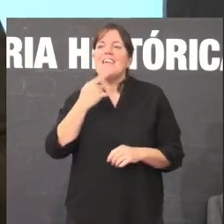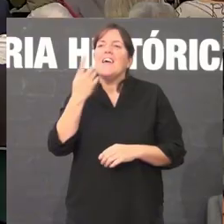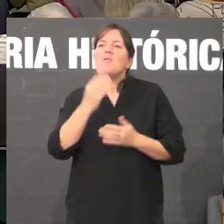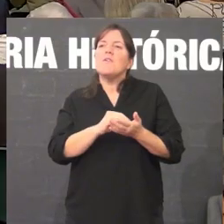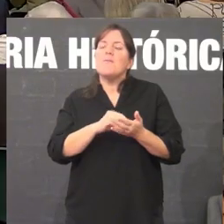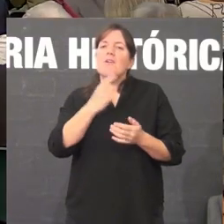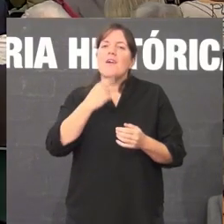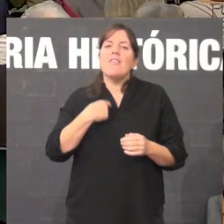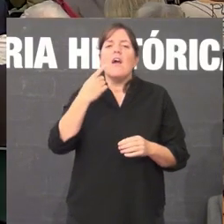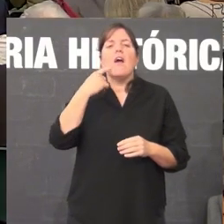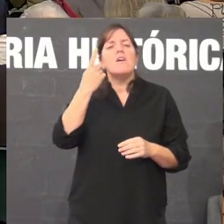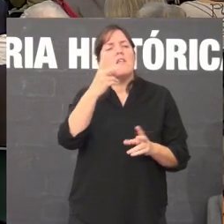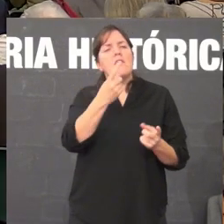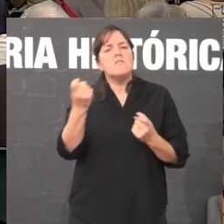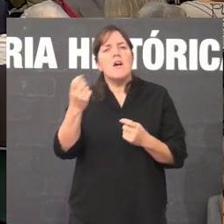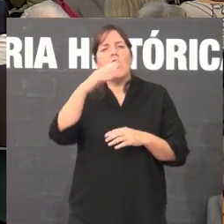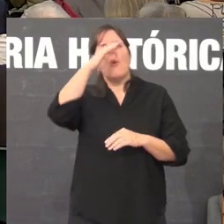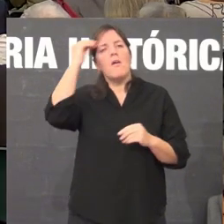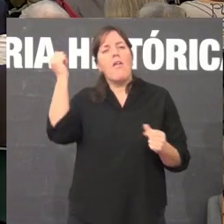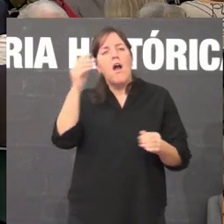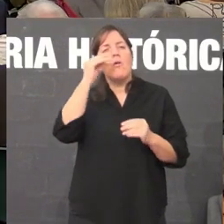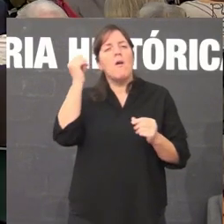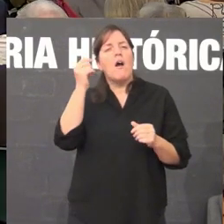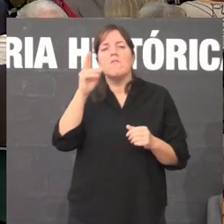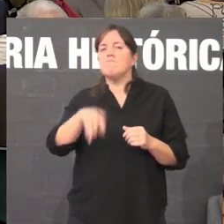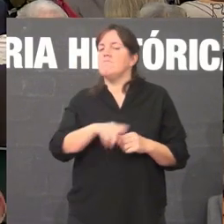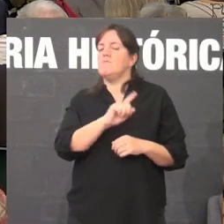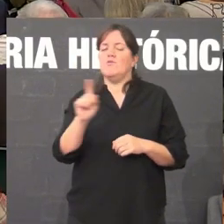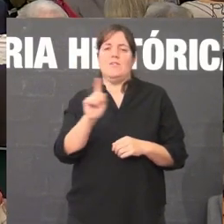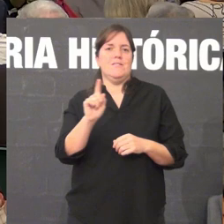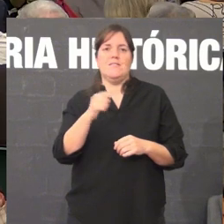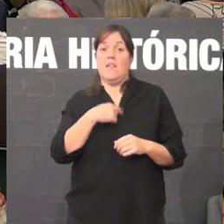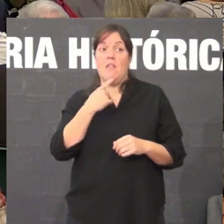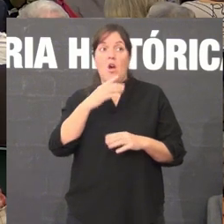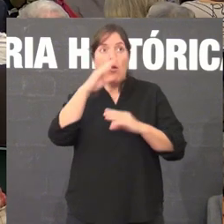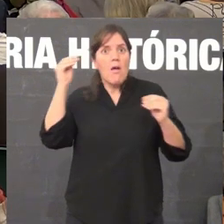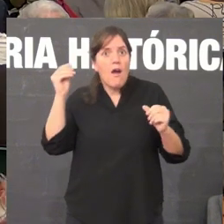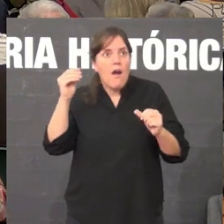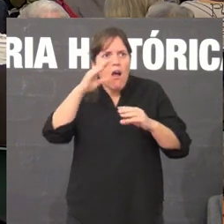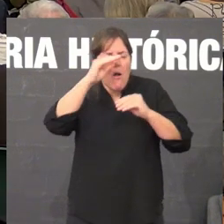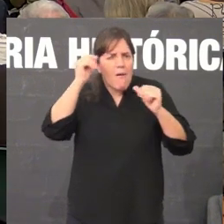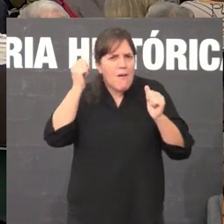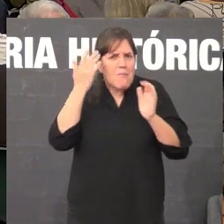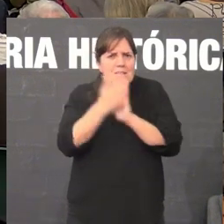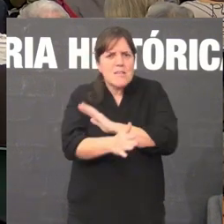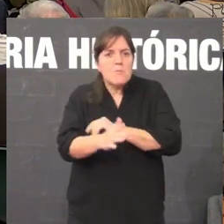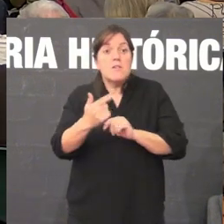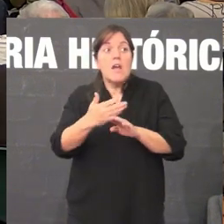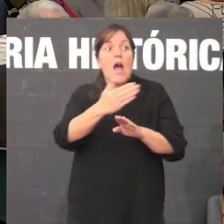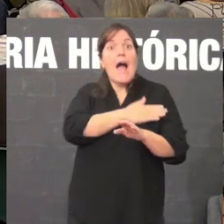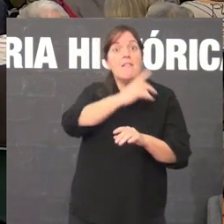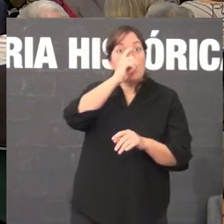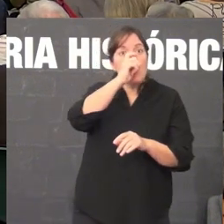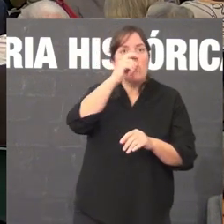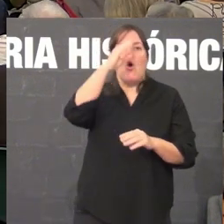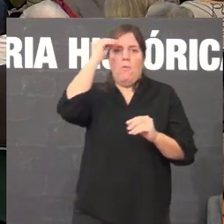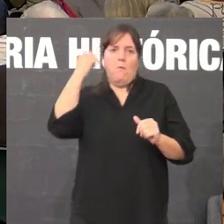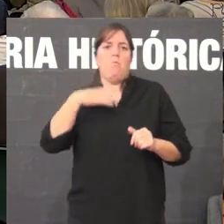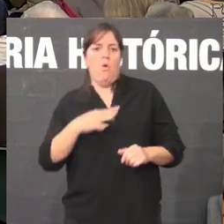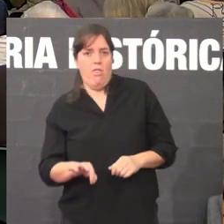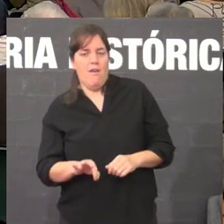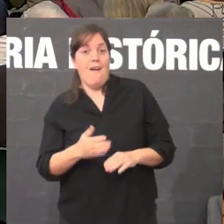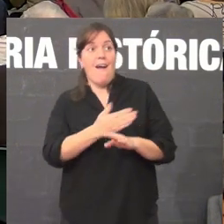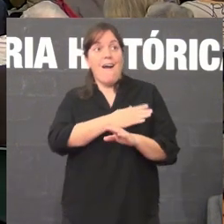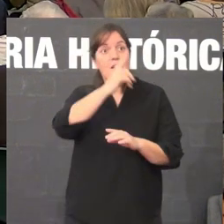esquecemento, é necesario olvido. Só podemos olvidar, só podemos esquecer se antes lembramos. E,